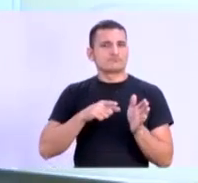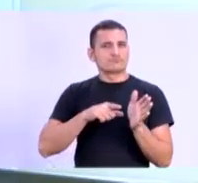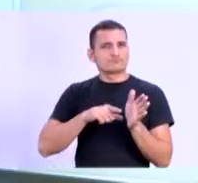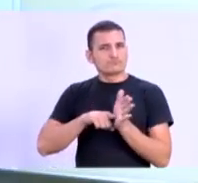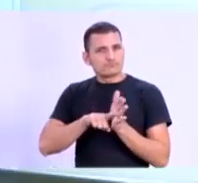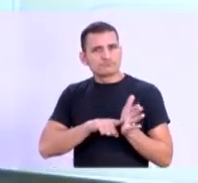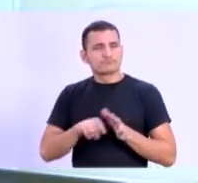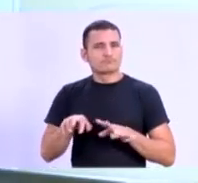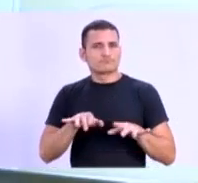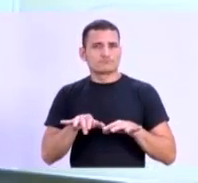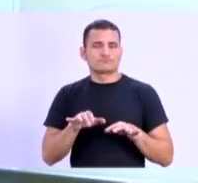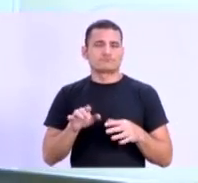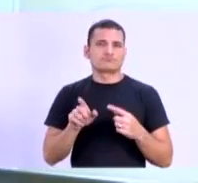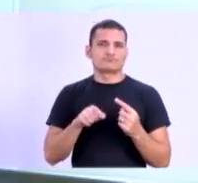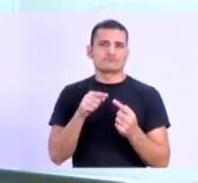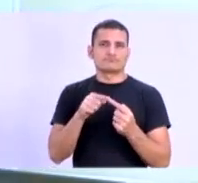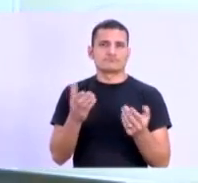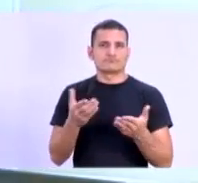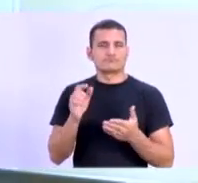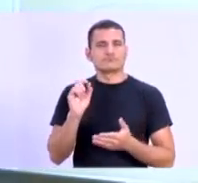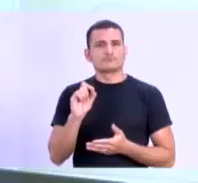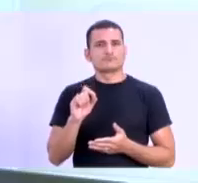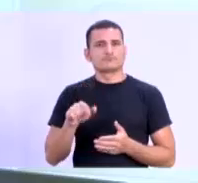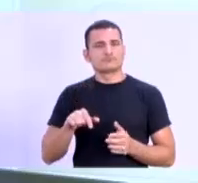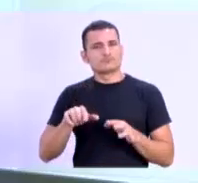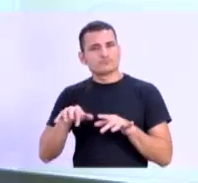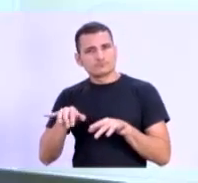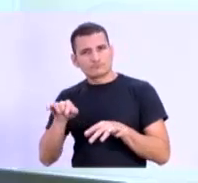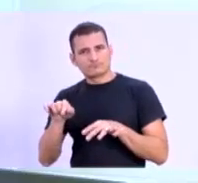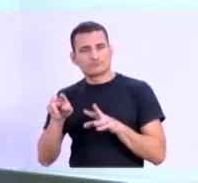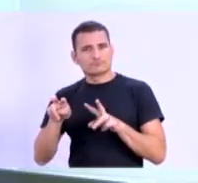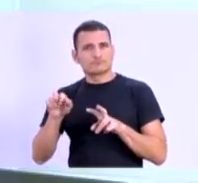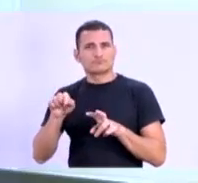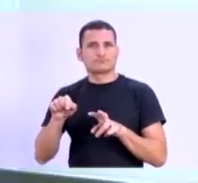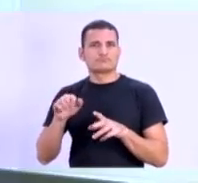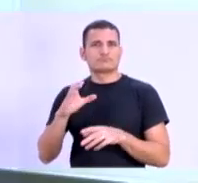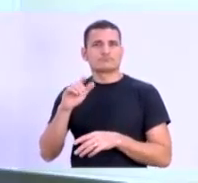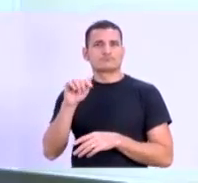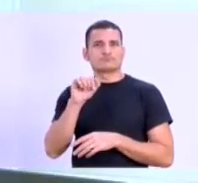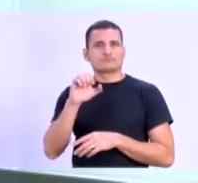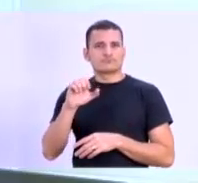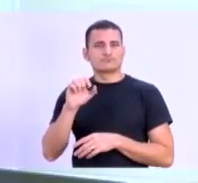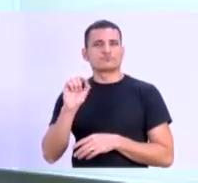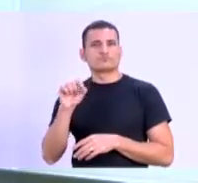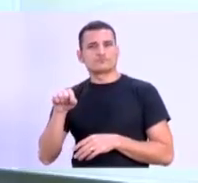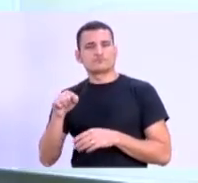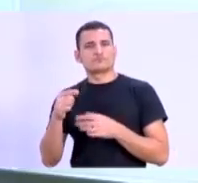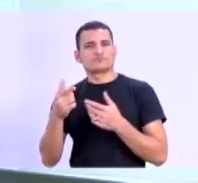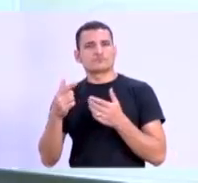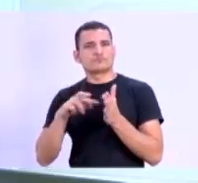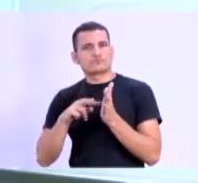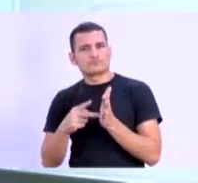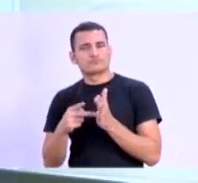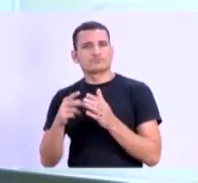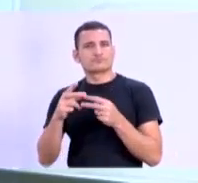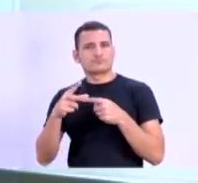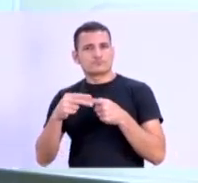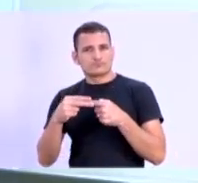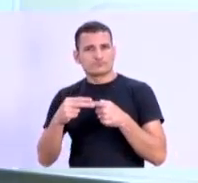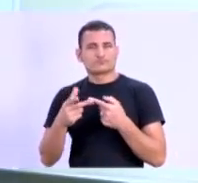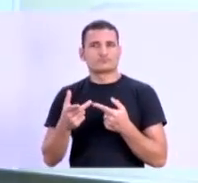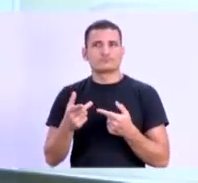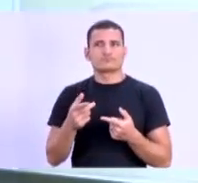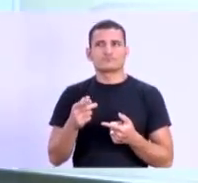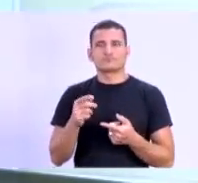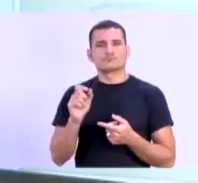objetivo a partir de agora é chegar lá para o computador, vamos classificar o que é uma caneta, computador, vamos classificar o que